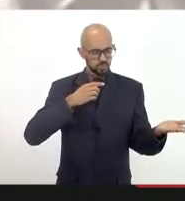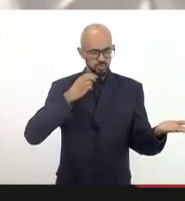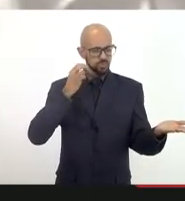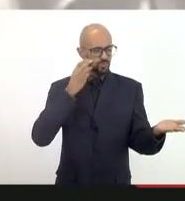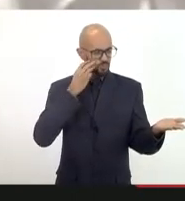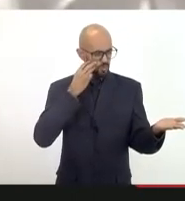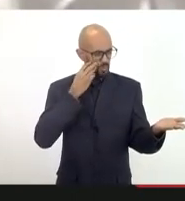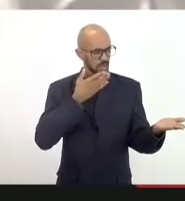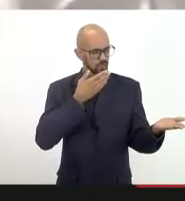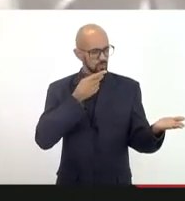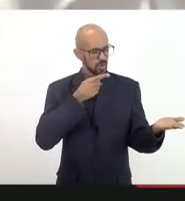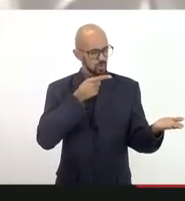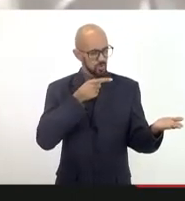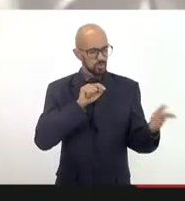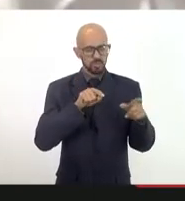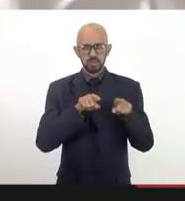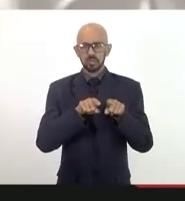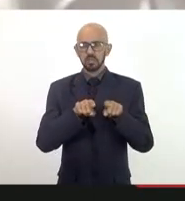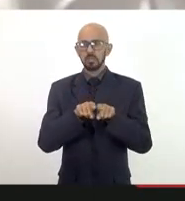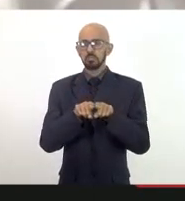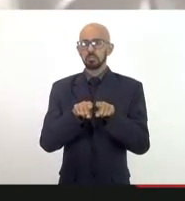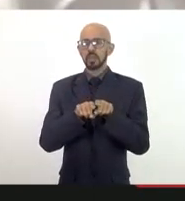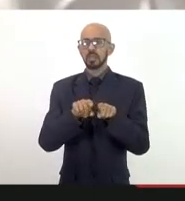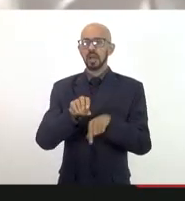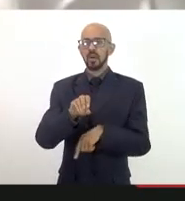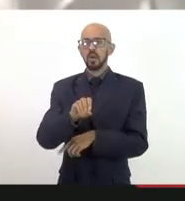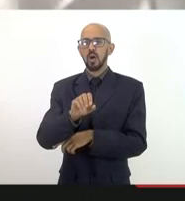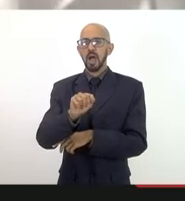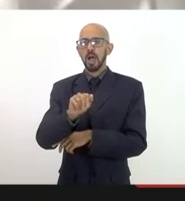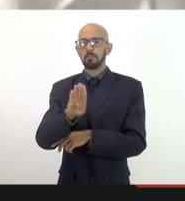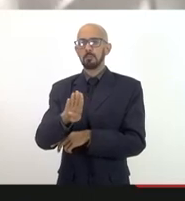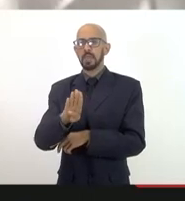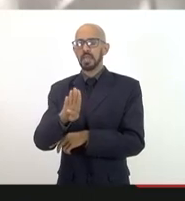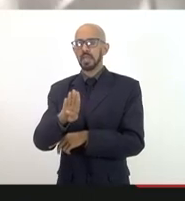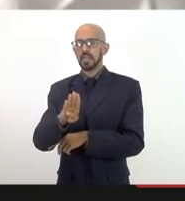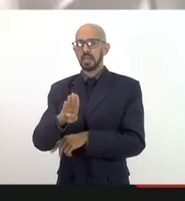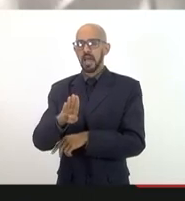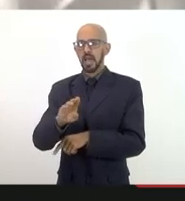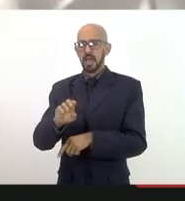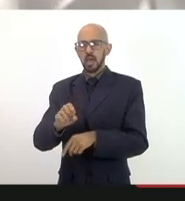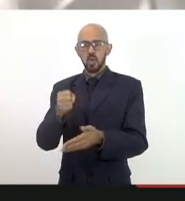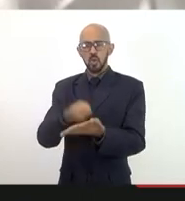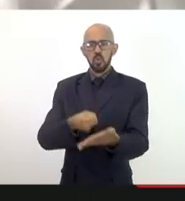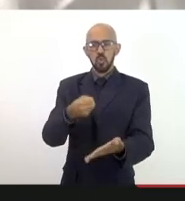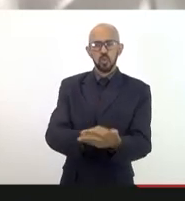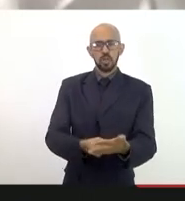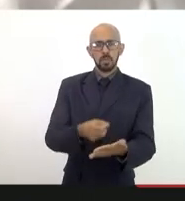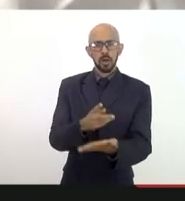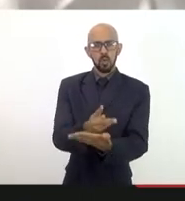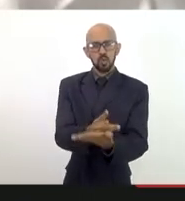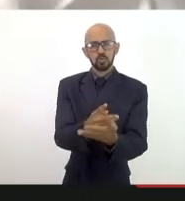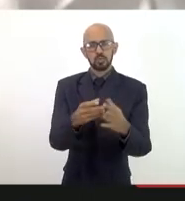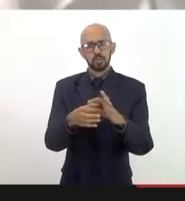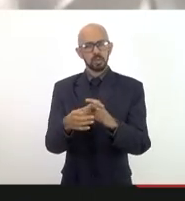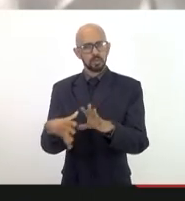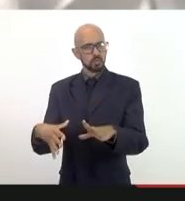Pinheiro, da Ordem dos Advogados do Brasil na defesa da democracia. Acho que foi uma tônica desde o